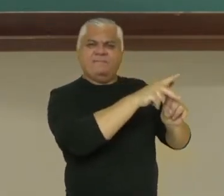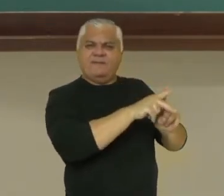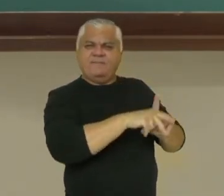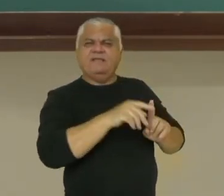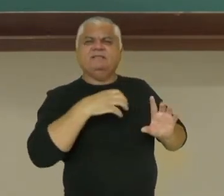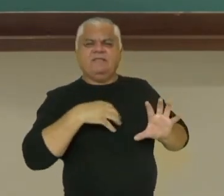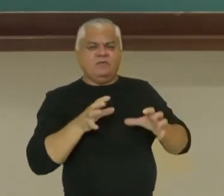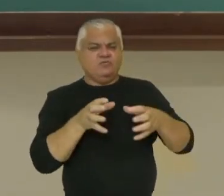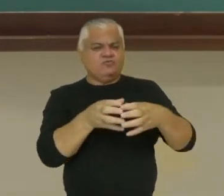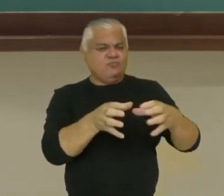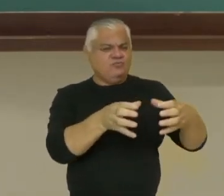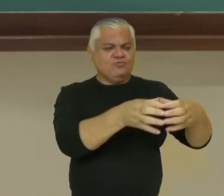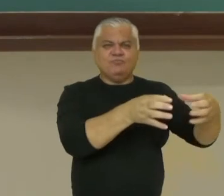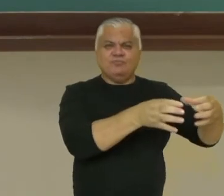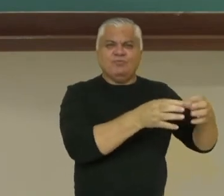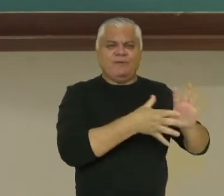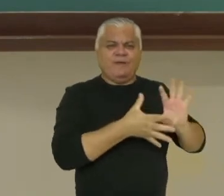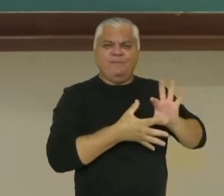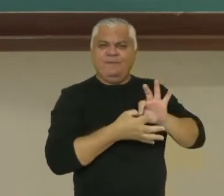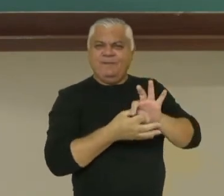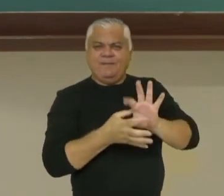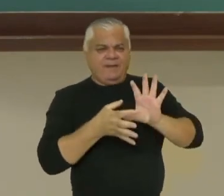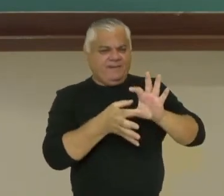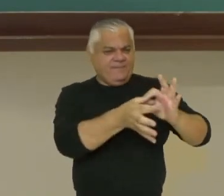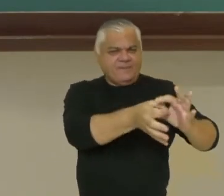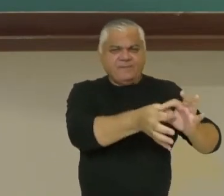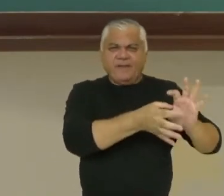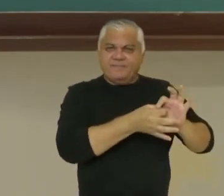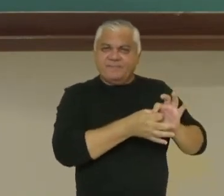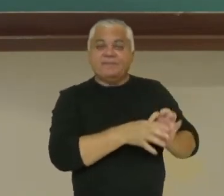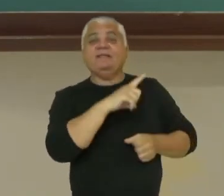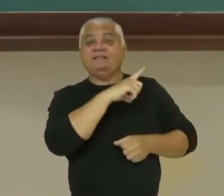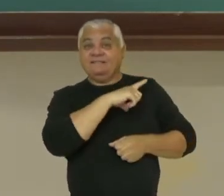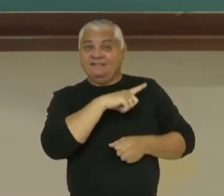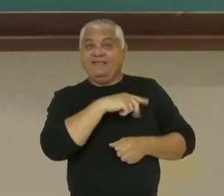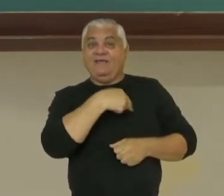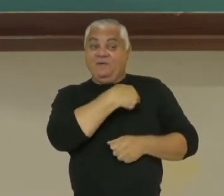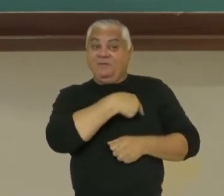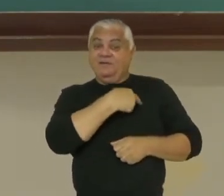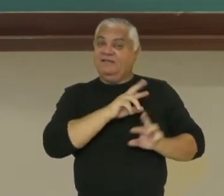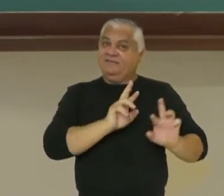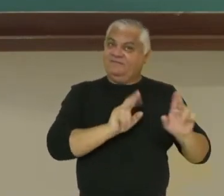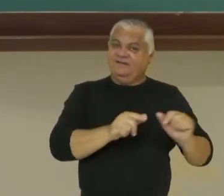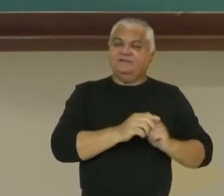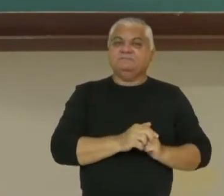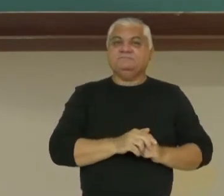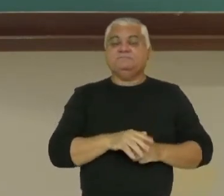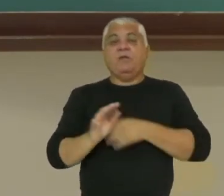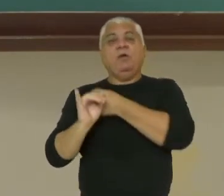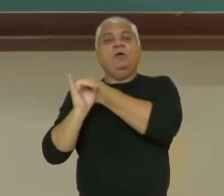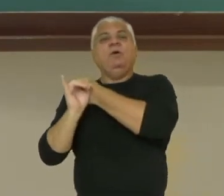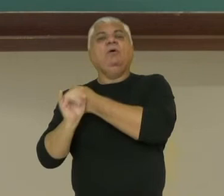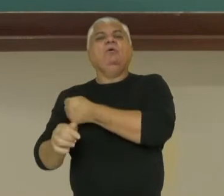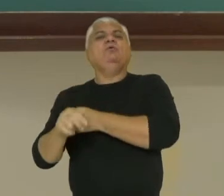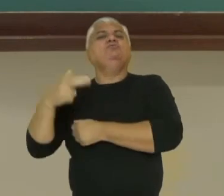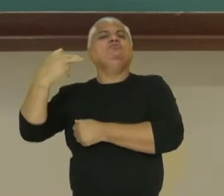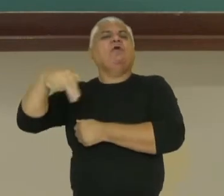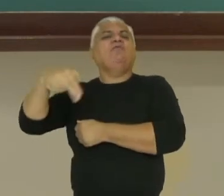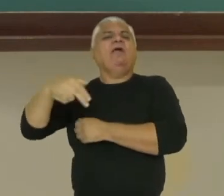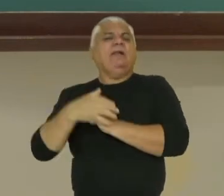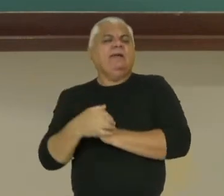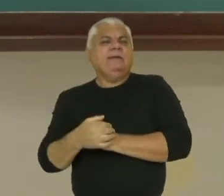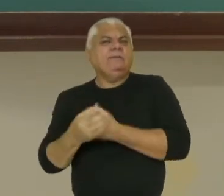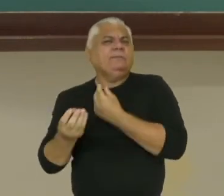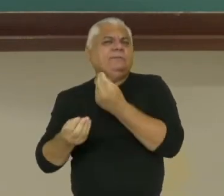nichos, outros enredos ali para compor, né? Então é bem diferente. E em relação à novela, como